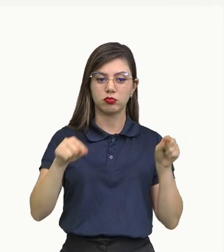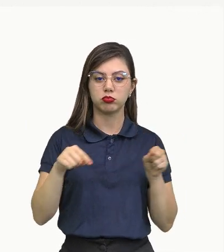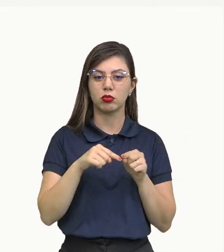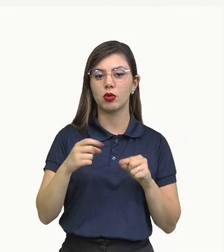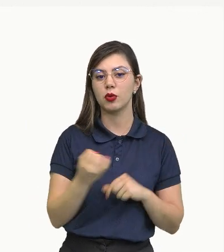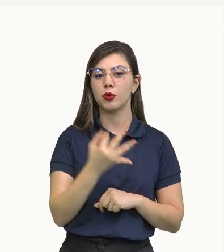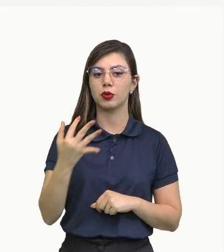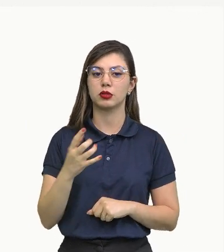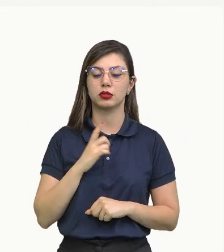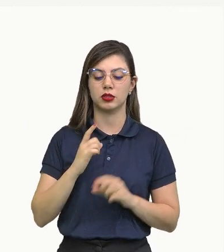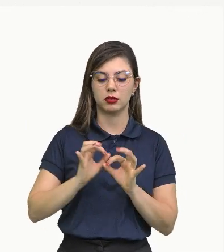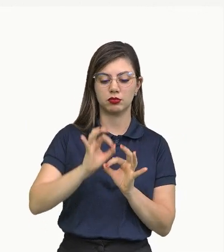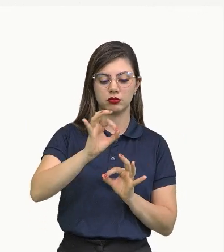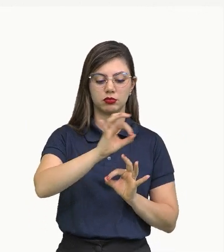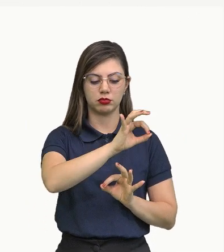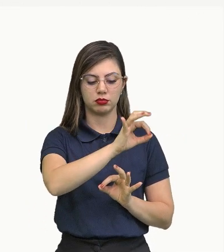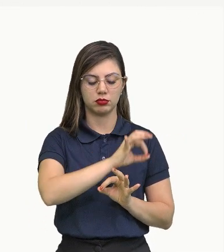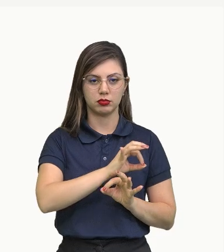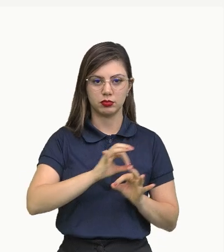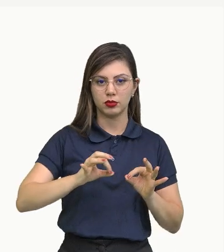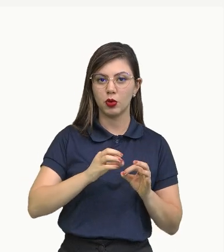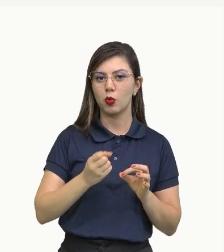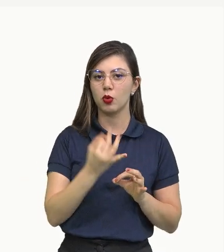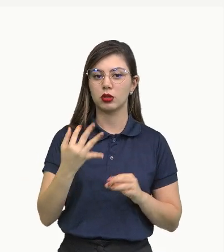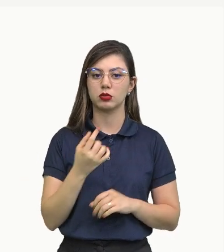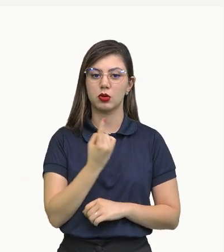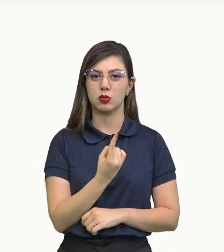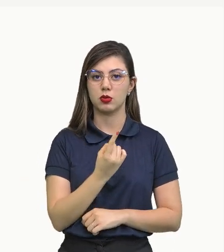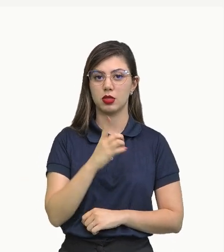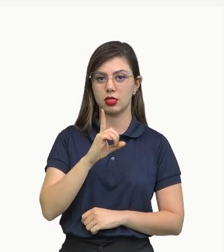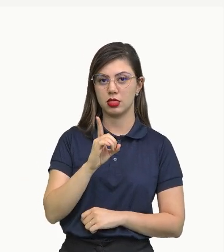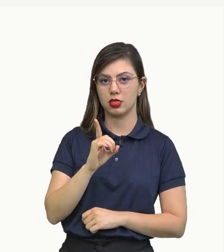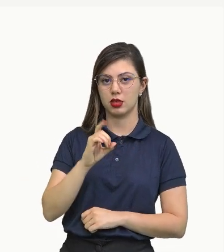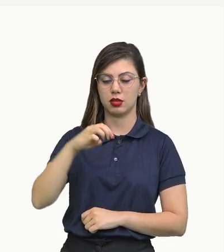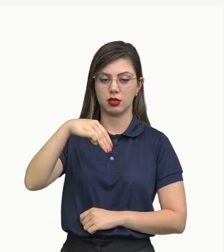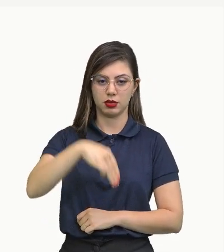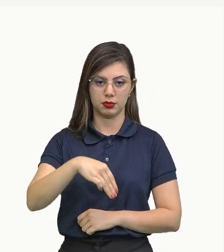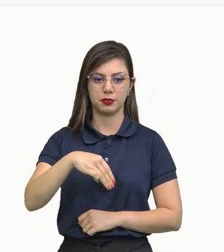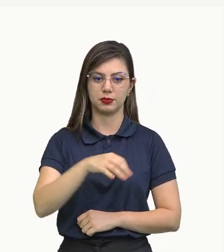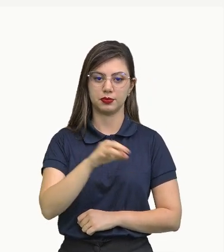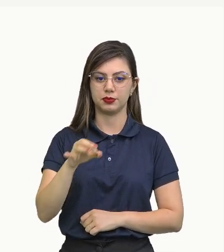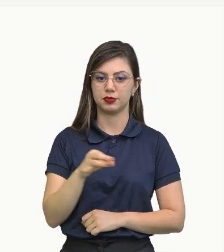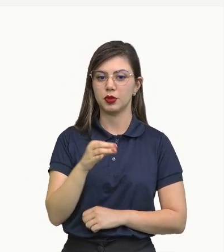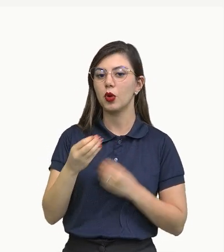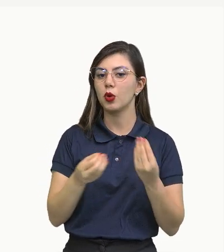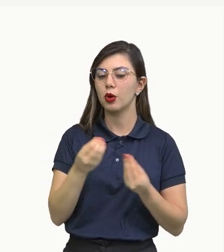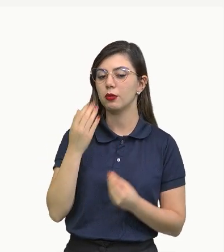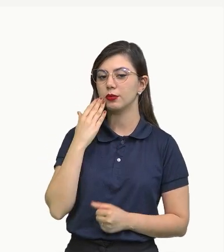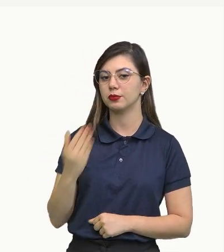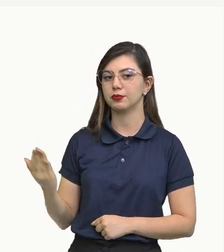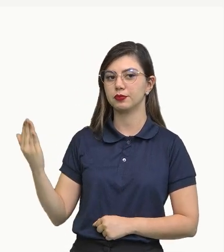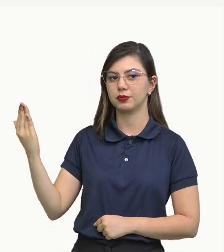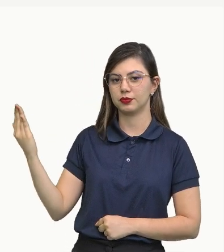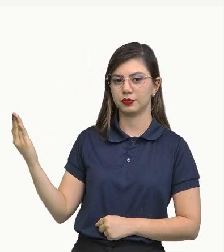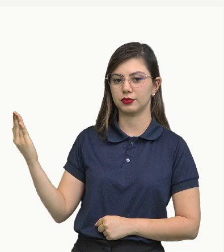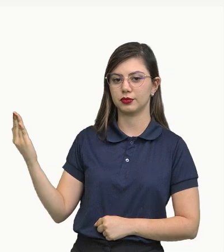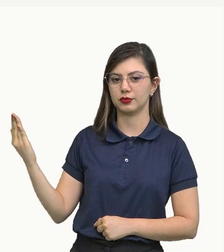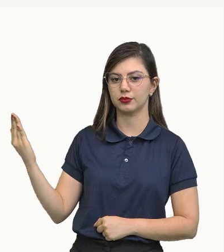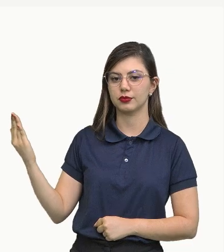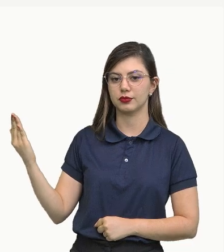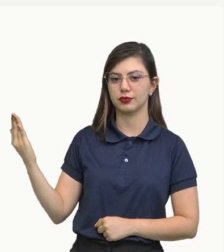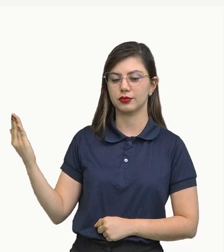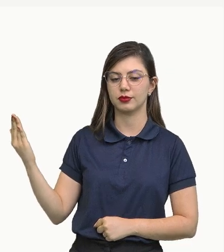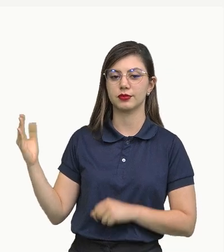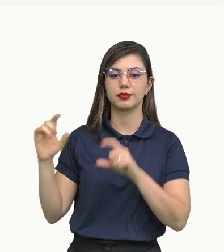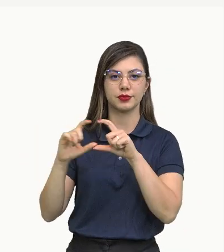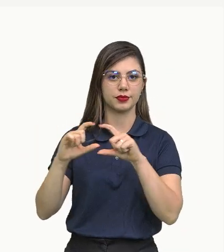1 decímetro, então vai ficar 1 decímetro multiplicado por 1 decímetro, multiplicado por